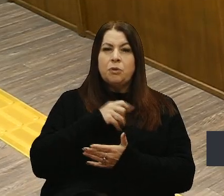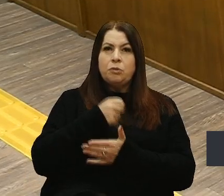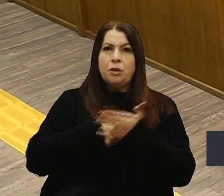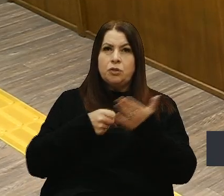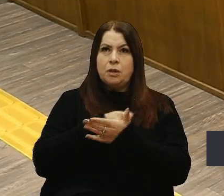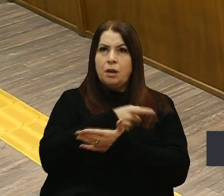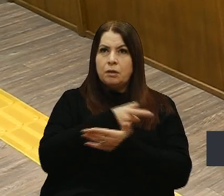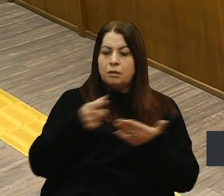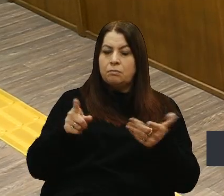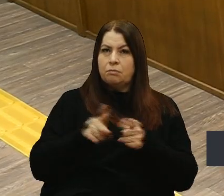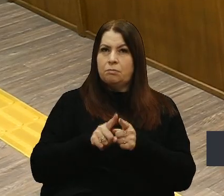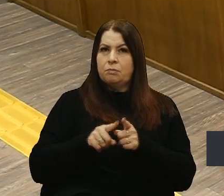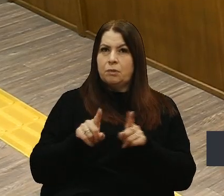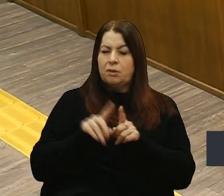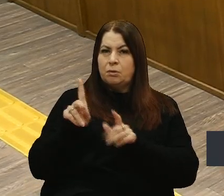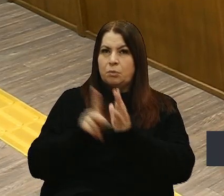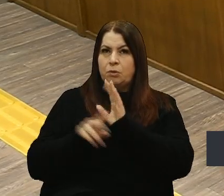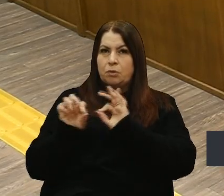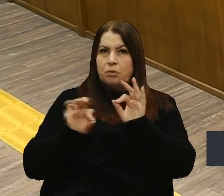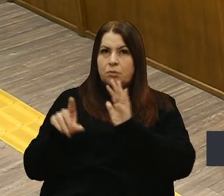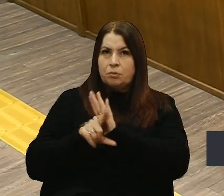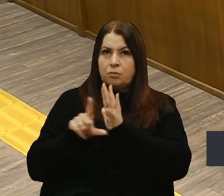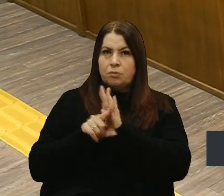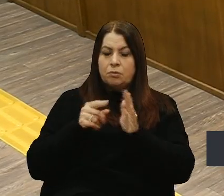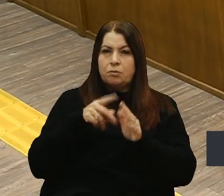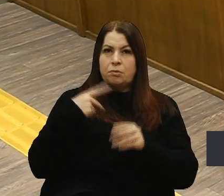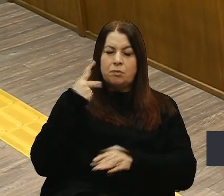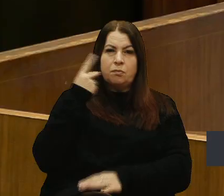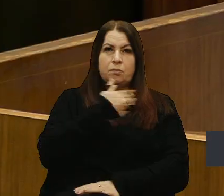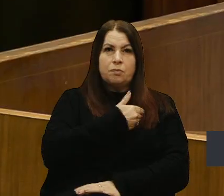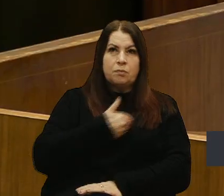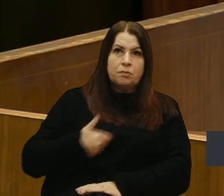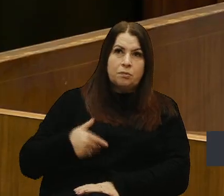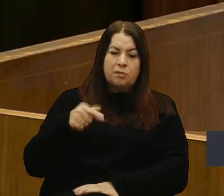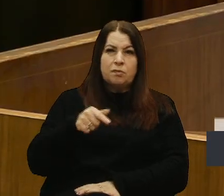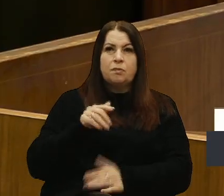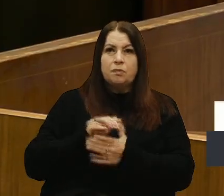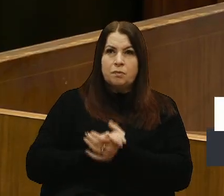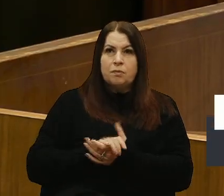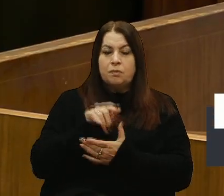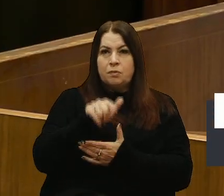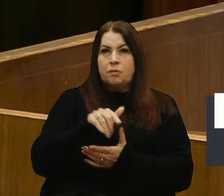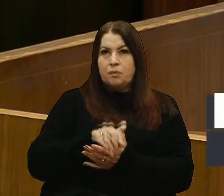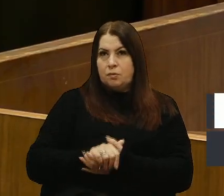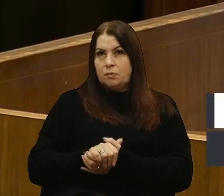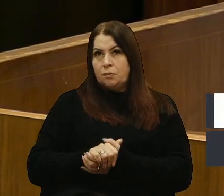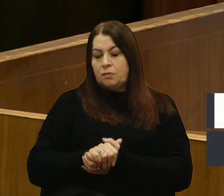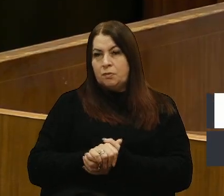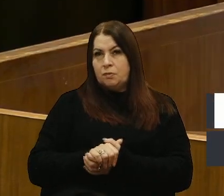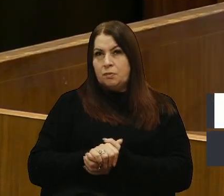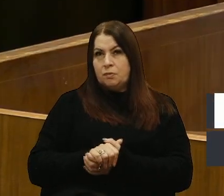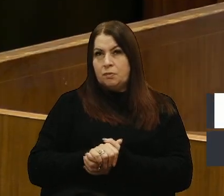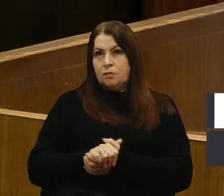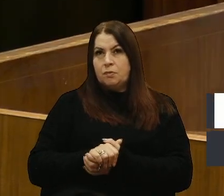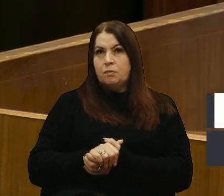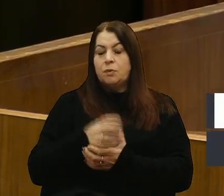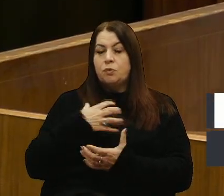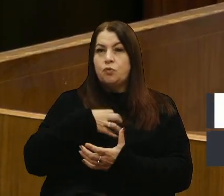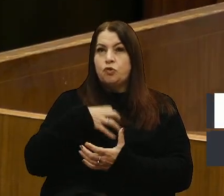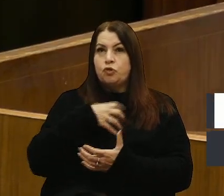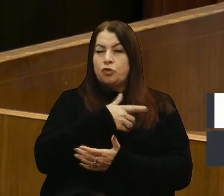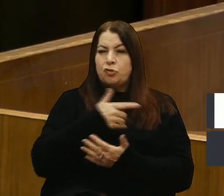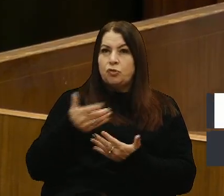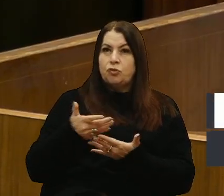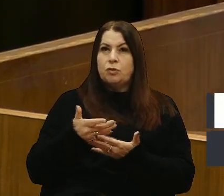do debate, dos projetos de leis, das políticas públicas, mas difícil a forma como